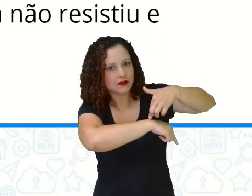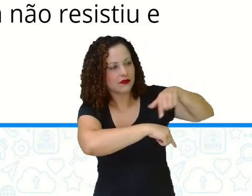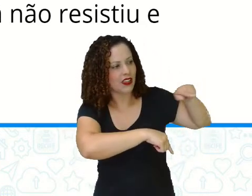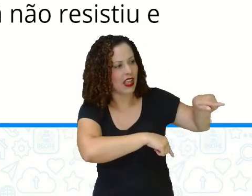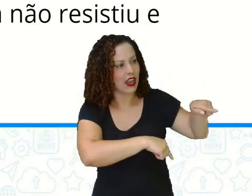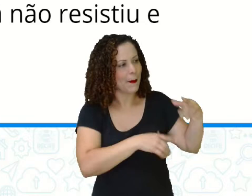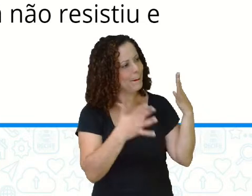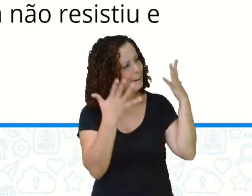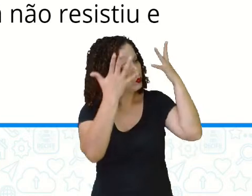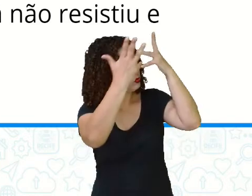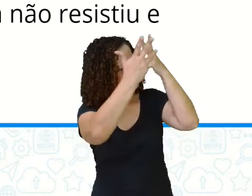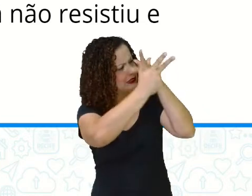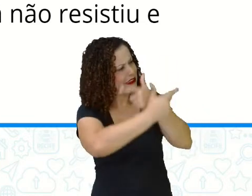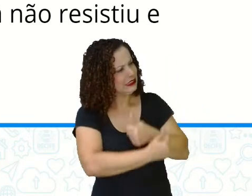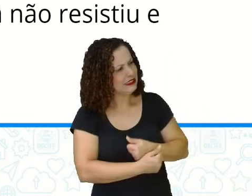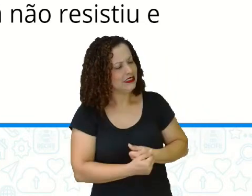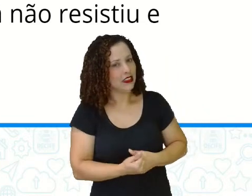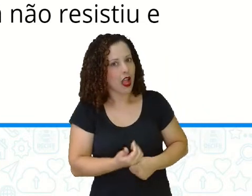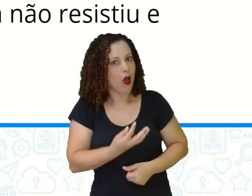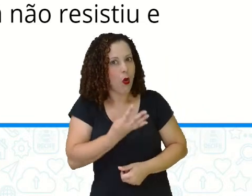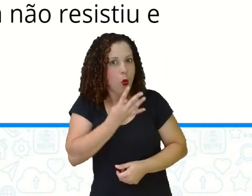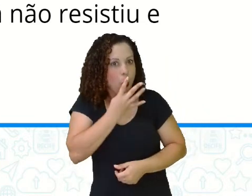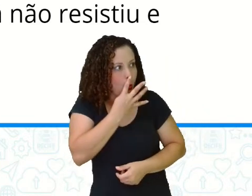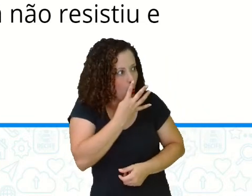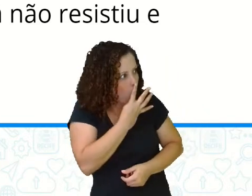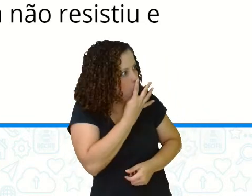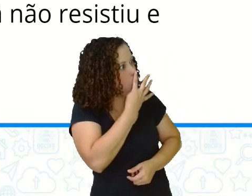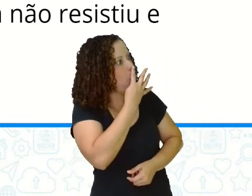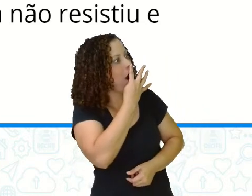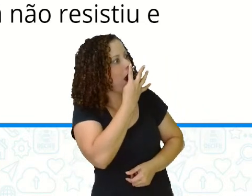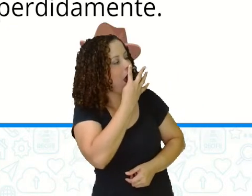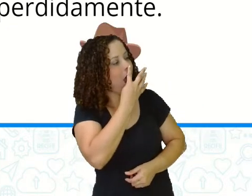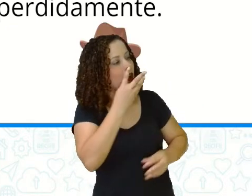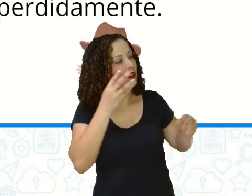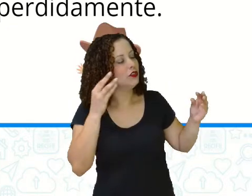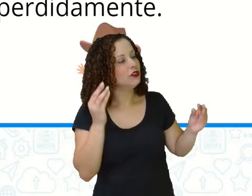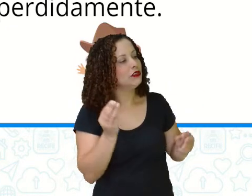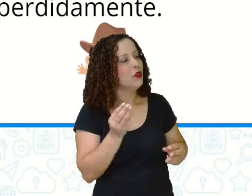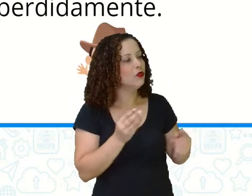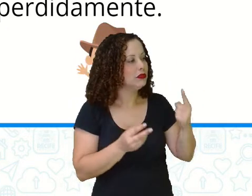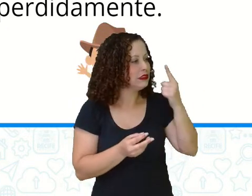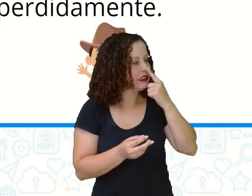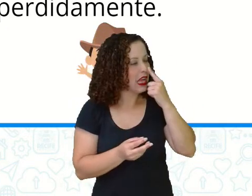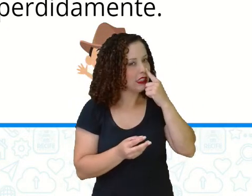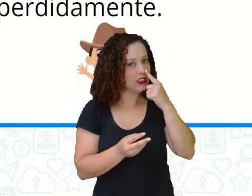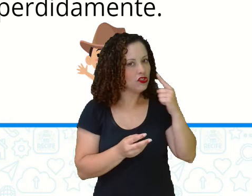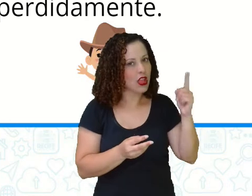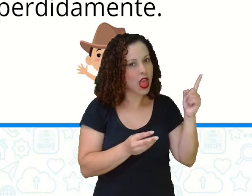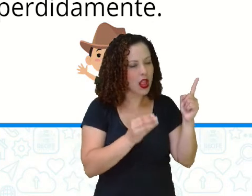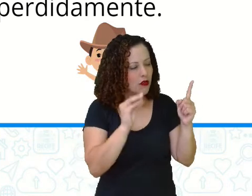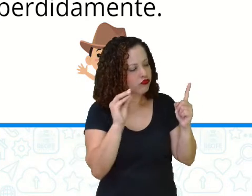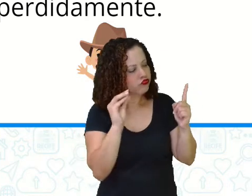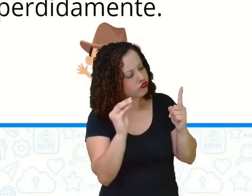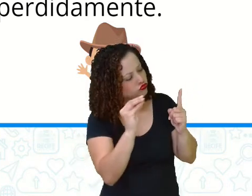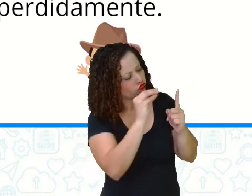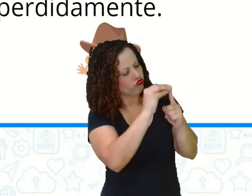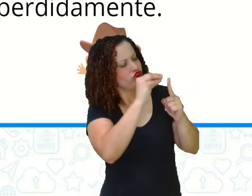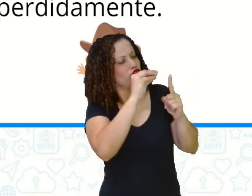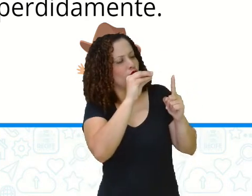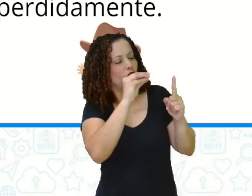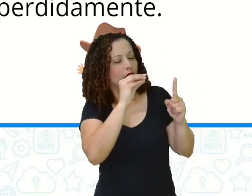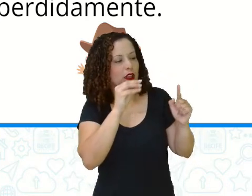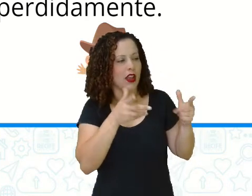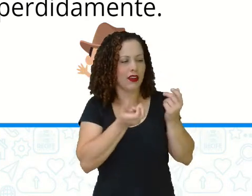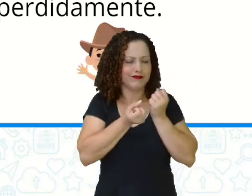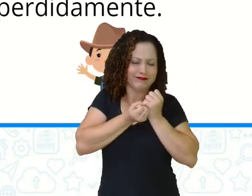tão bela que Sá não resistiu e deu um beijo em seu nariz. A Sacisa se